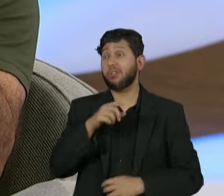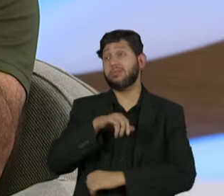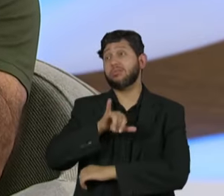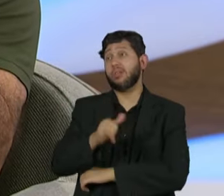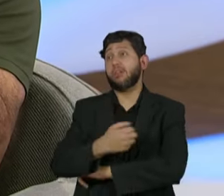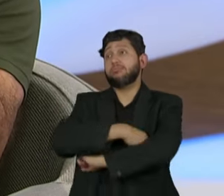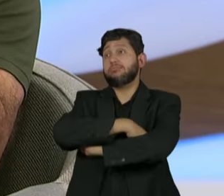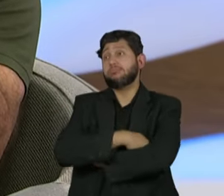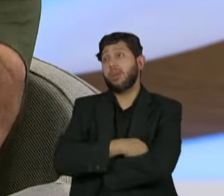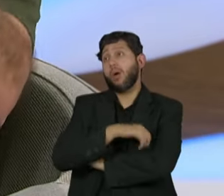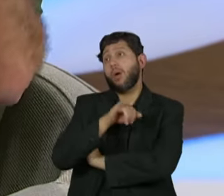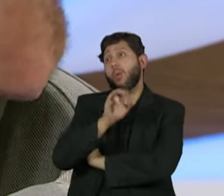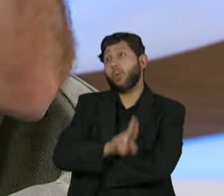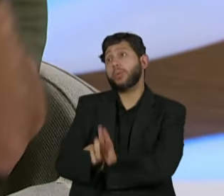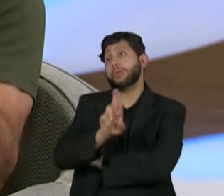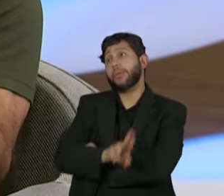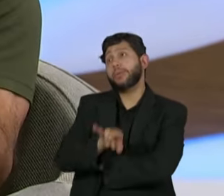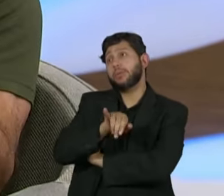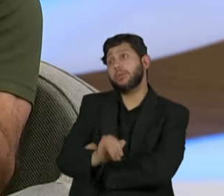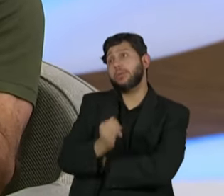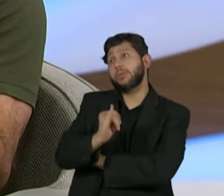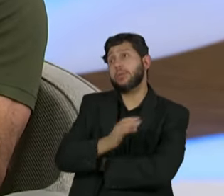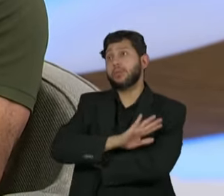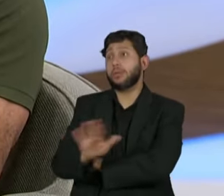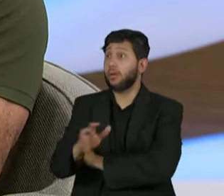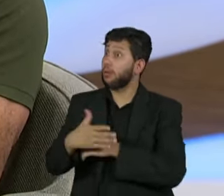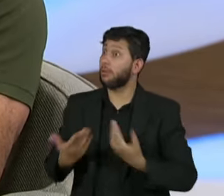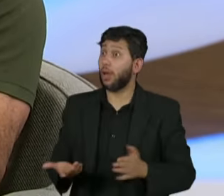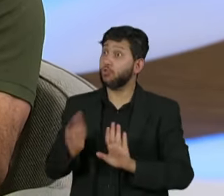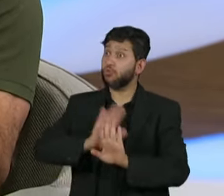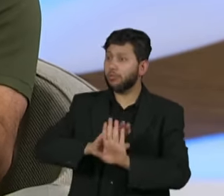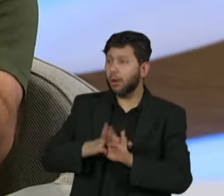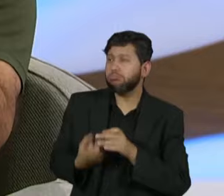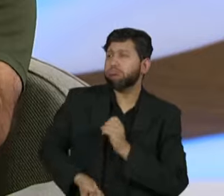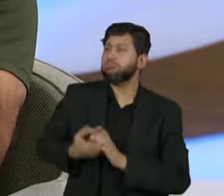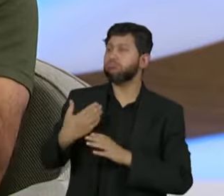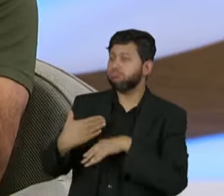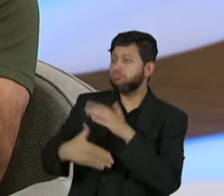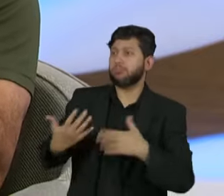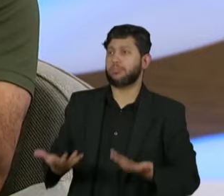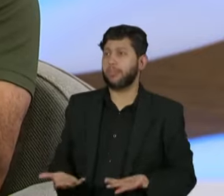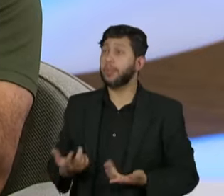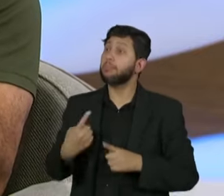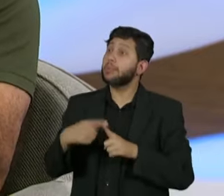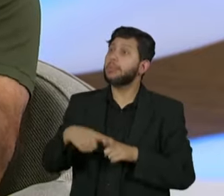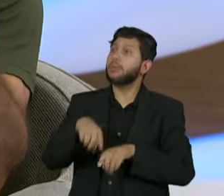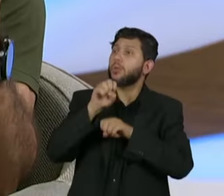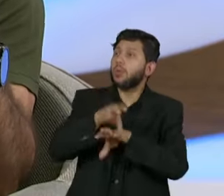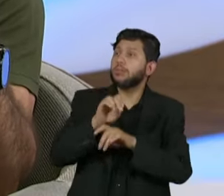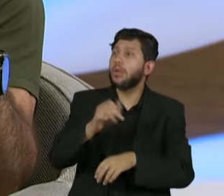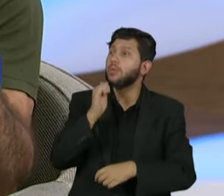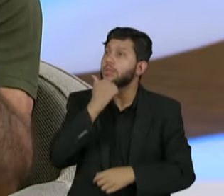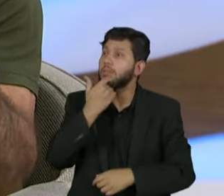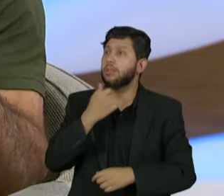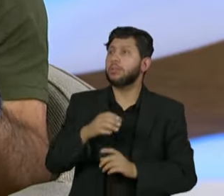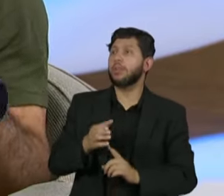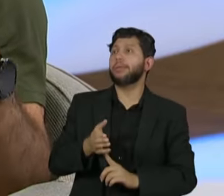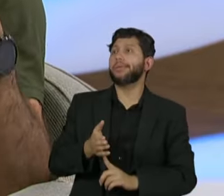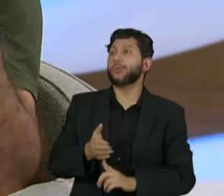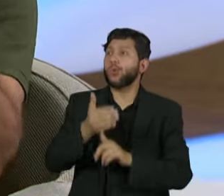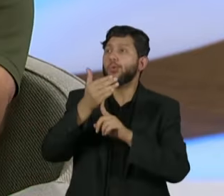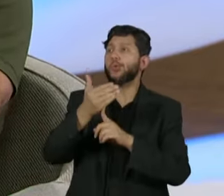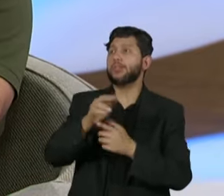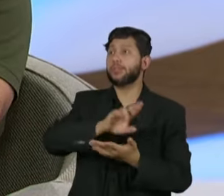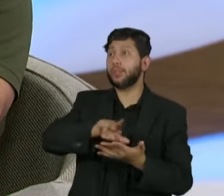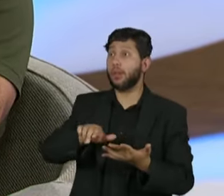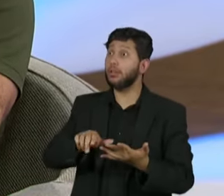automaticamente se a gente trata todas as outras facetas do problema que incluem Educação Ciência Tecnologia etc a gente